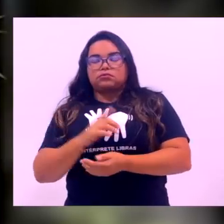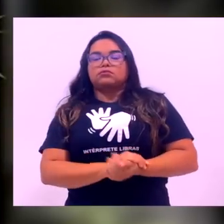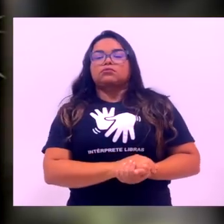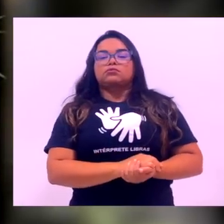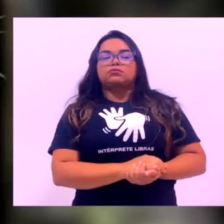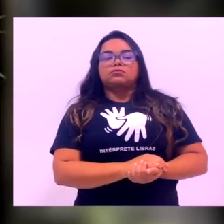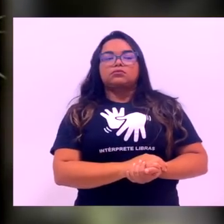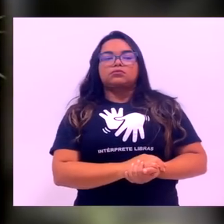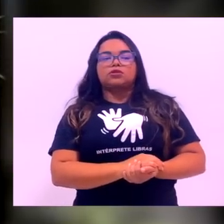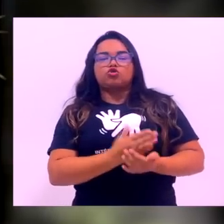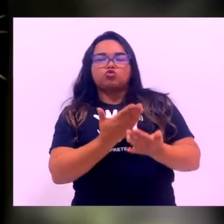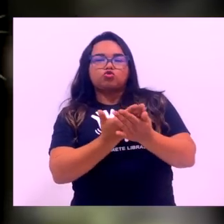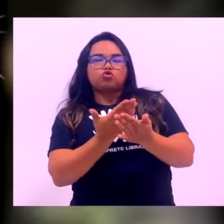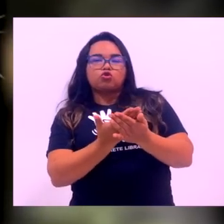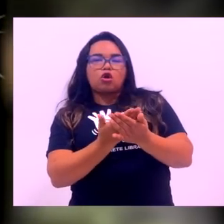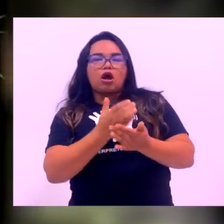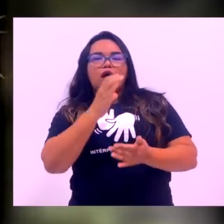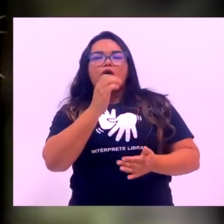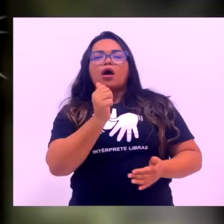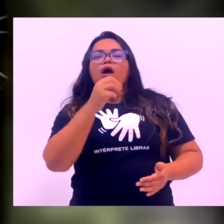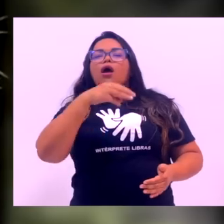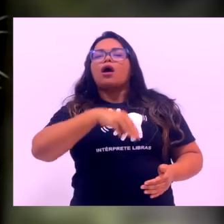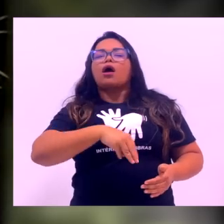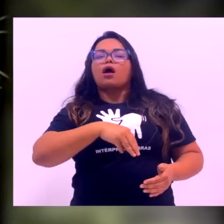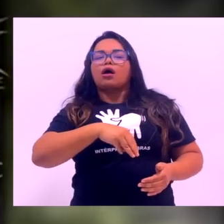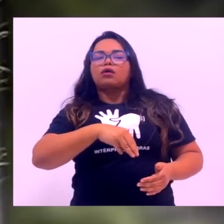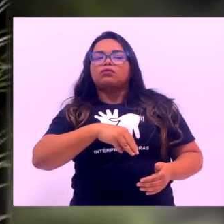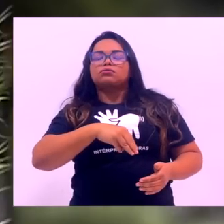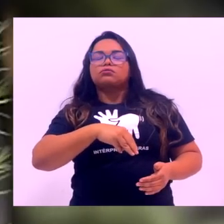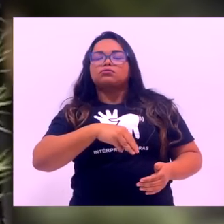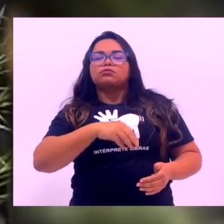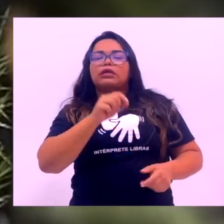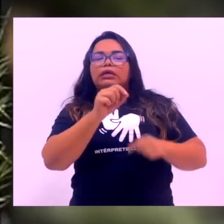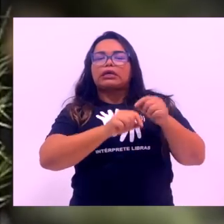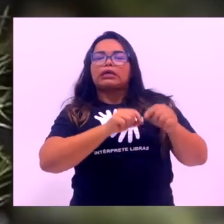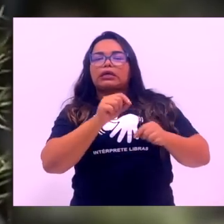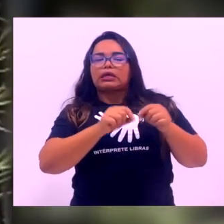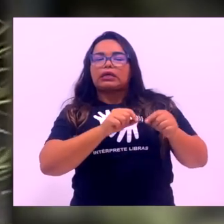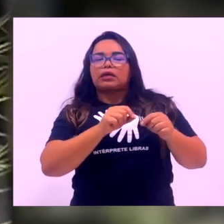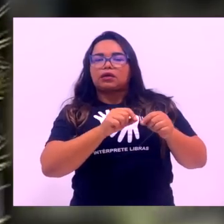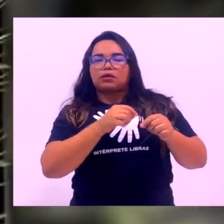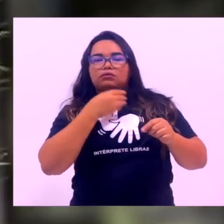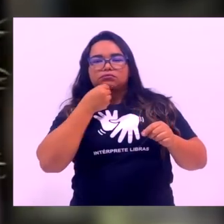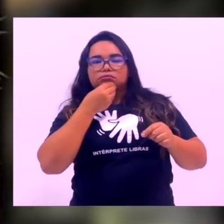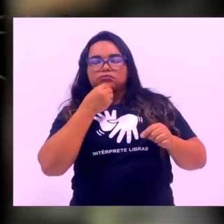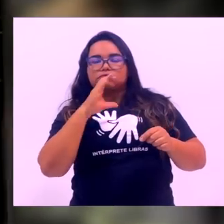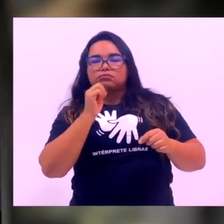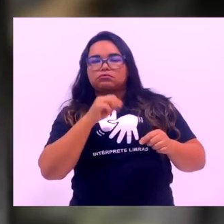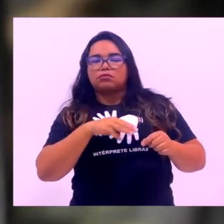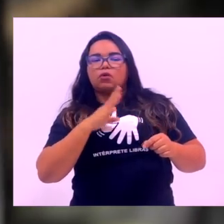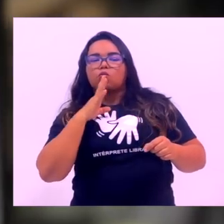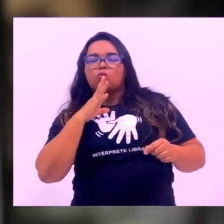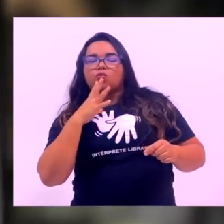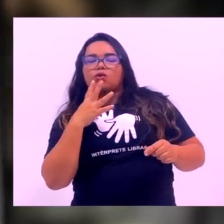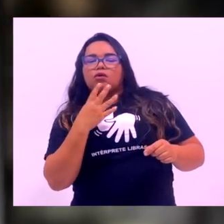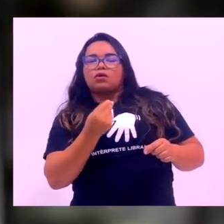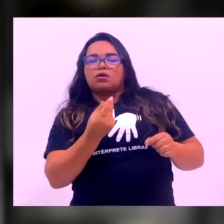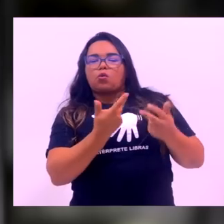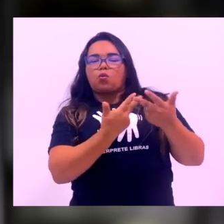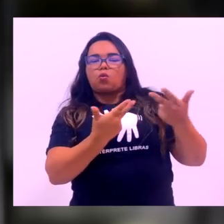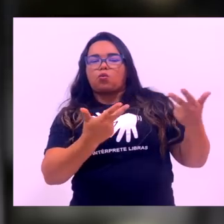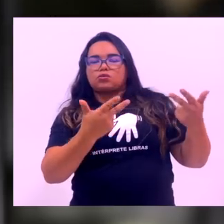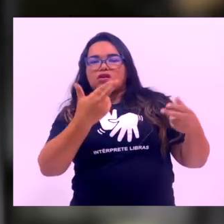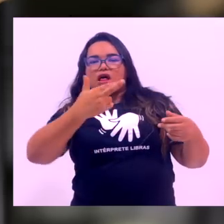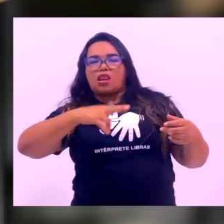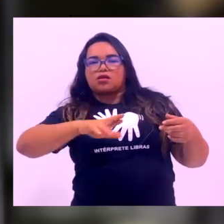Eles estudaram a origem de Cão, Hermes, filho de Her, filho de Cão, e o conhecimento do